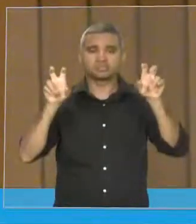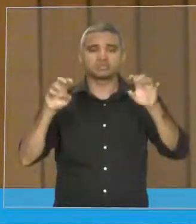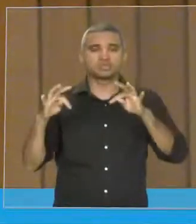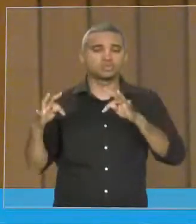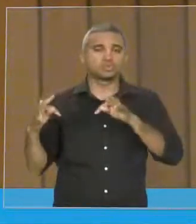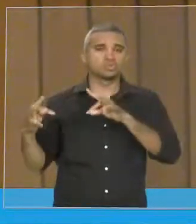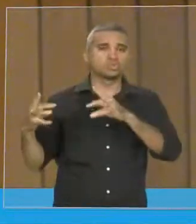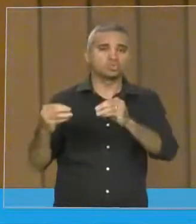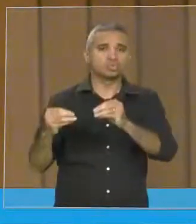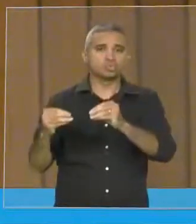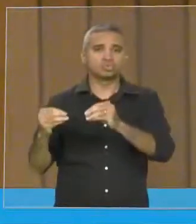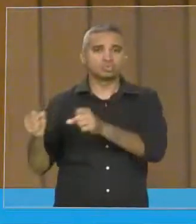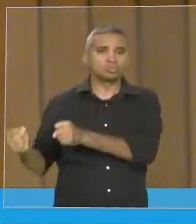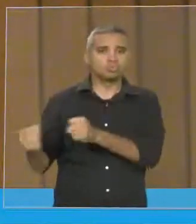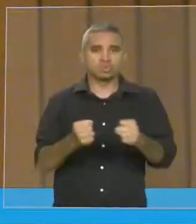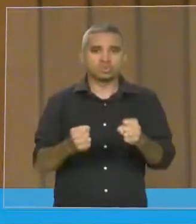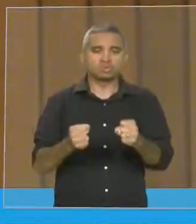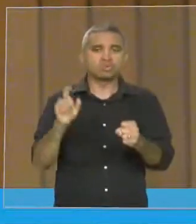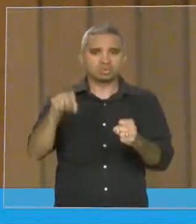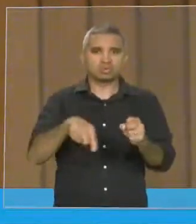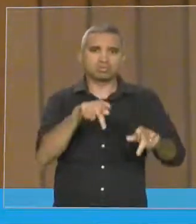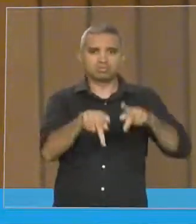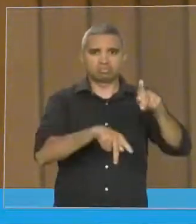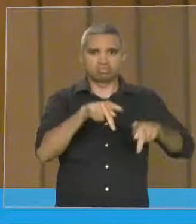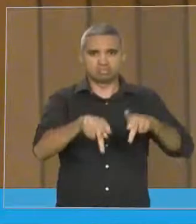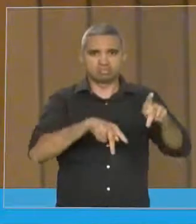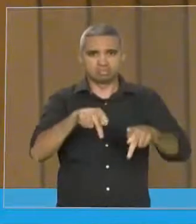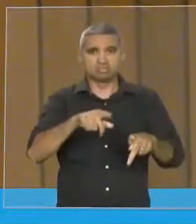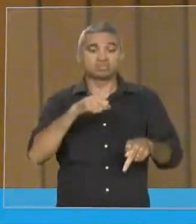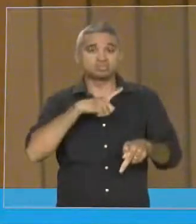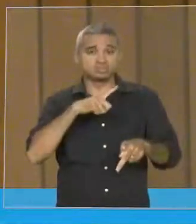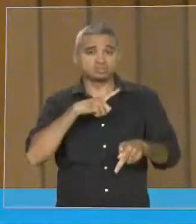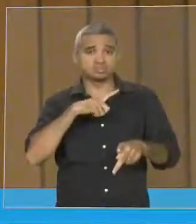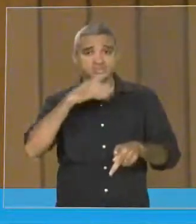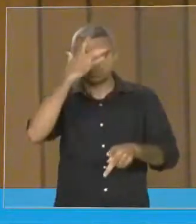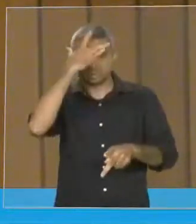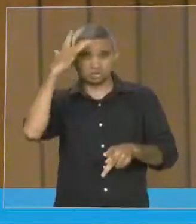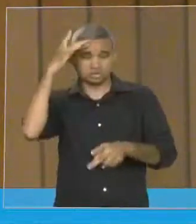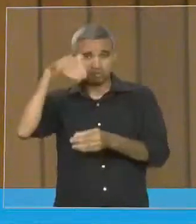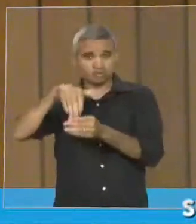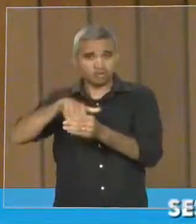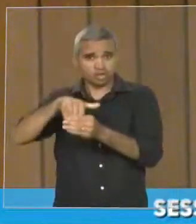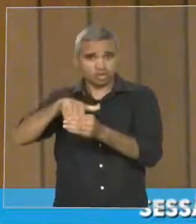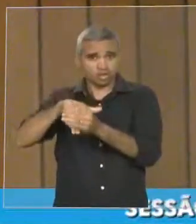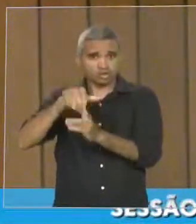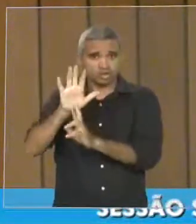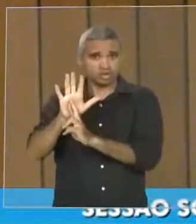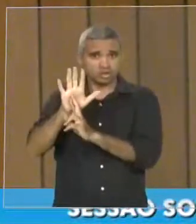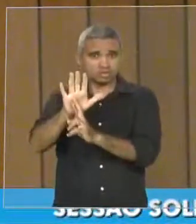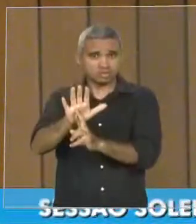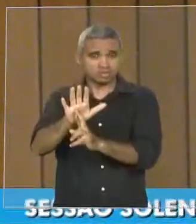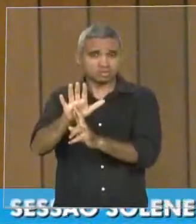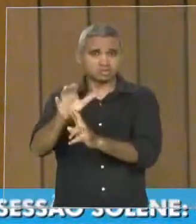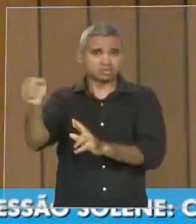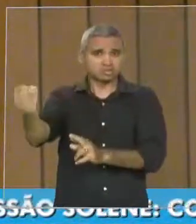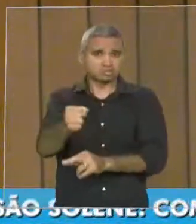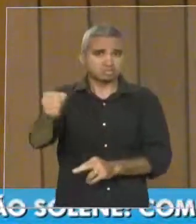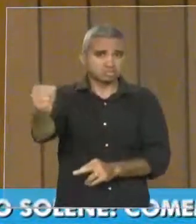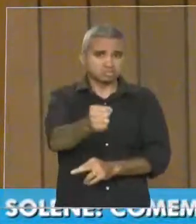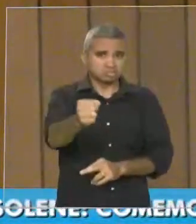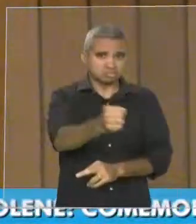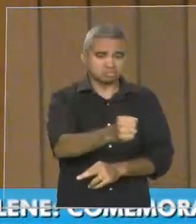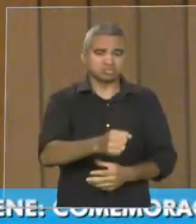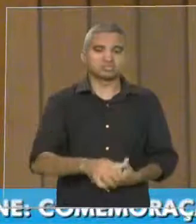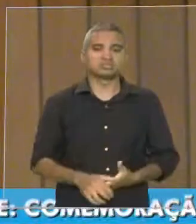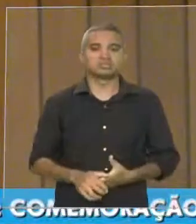do povo que o exerce por meio de representantes eleitos ou diretamente, nos termos desta Constituição. Então,